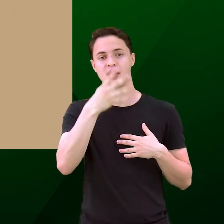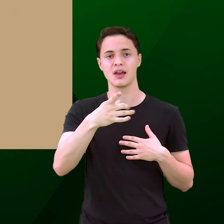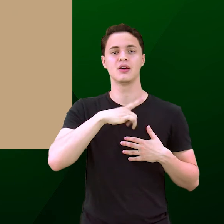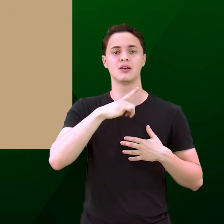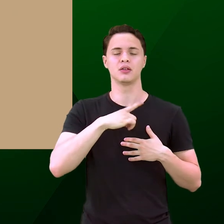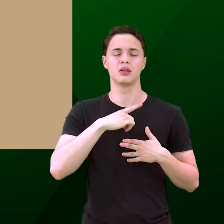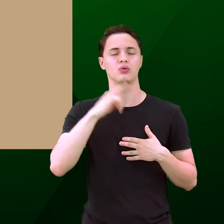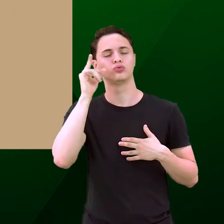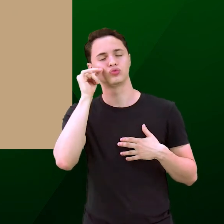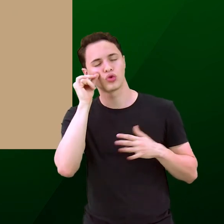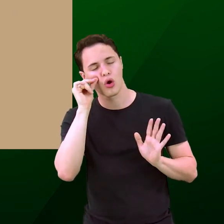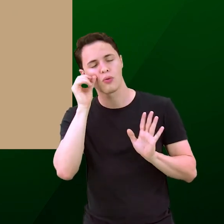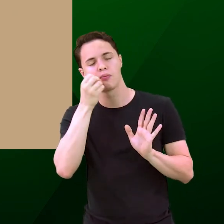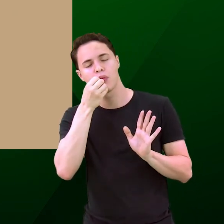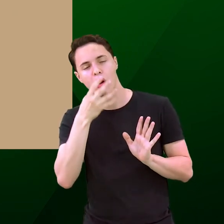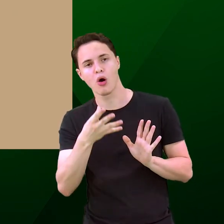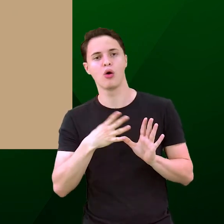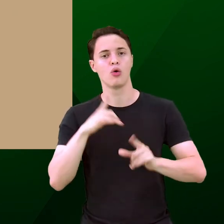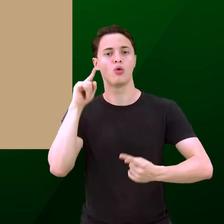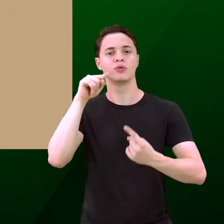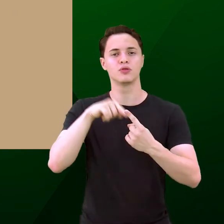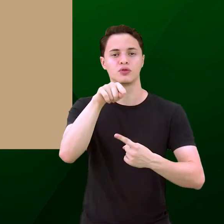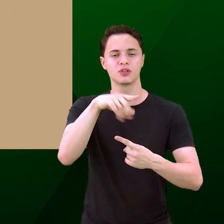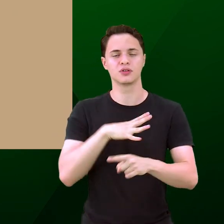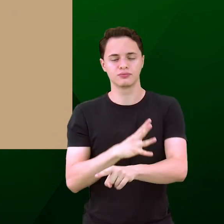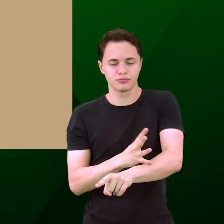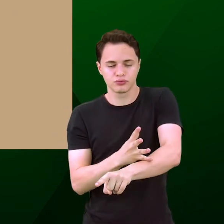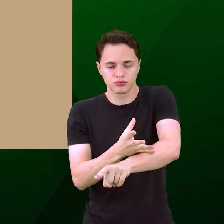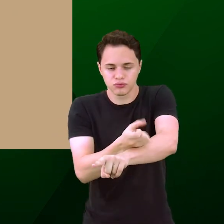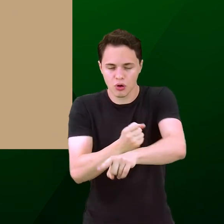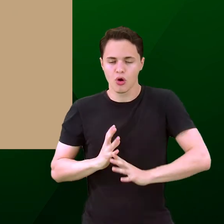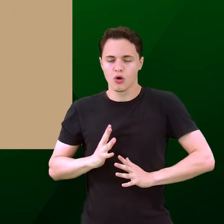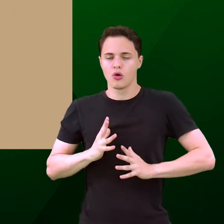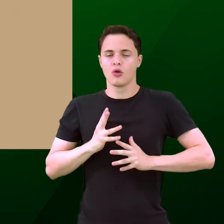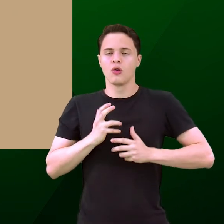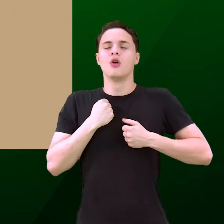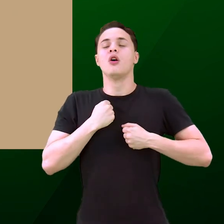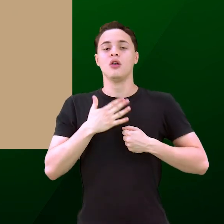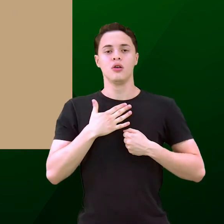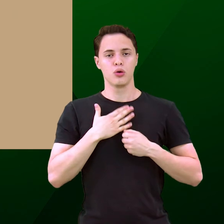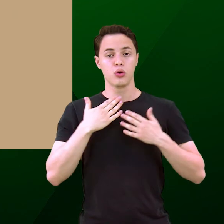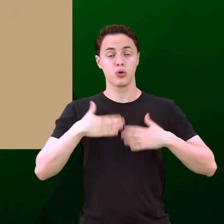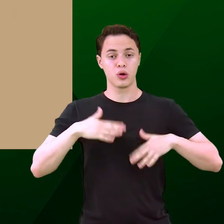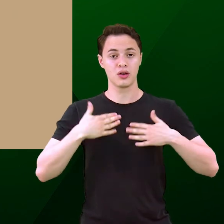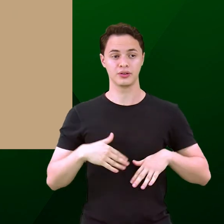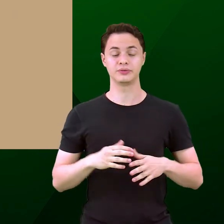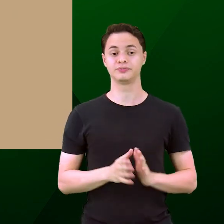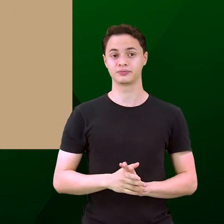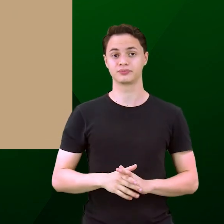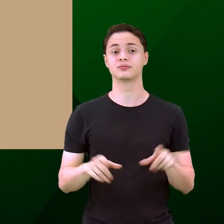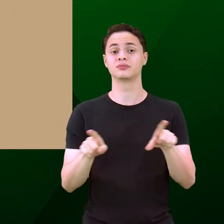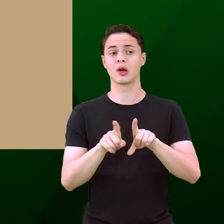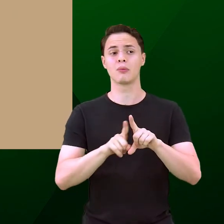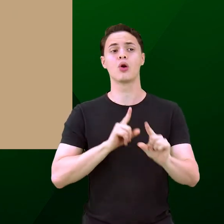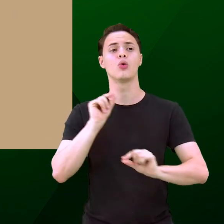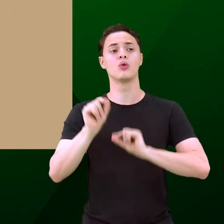com o ano olímpico a gente vai ver bastante, né, essa pista. Então pode fazer por distância, o parque que eu tenho aqui perto de casa tem